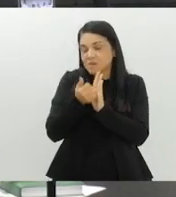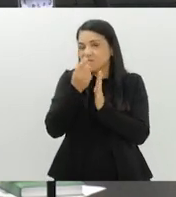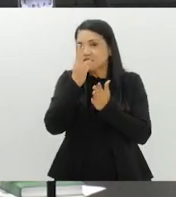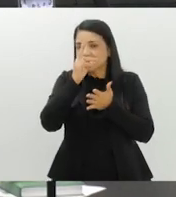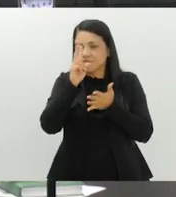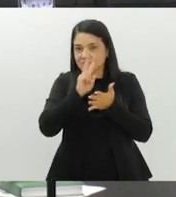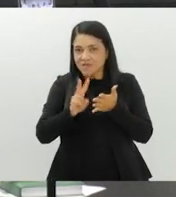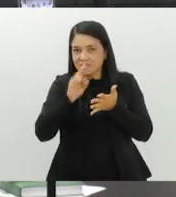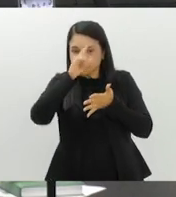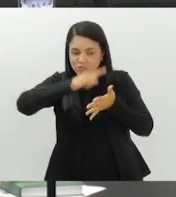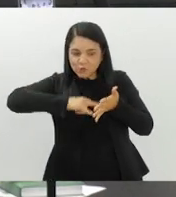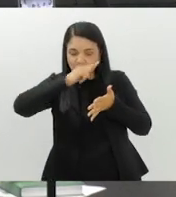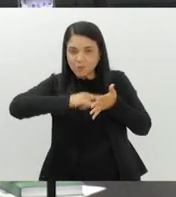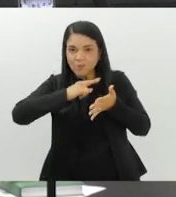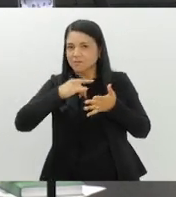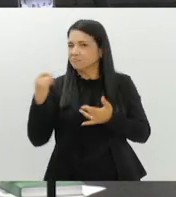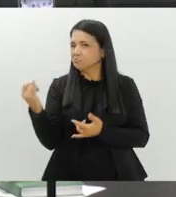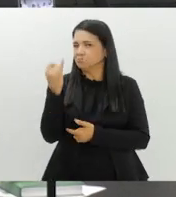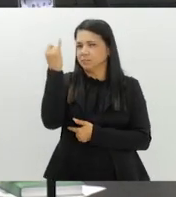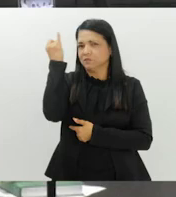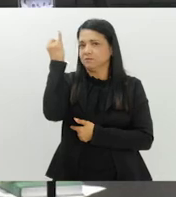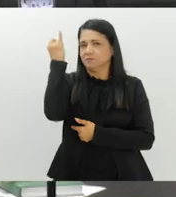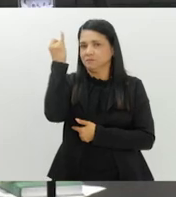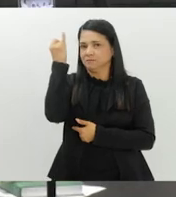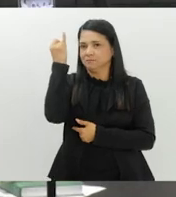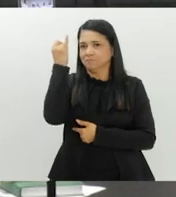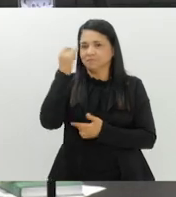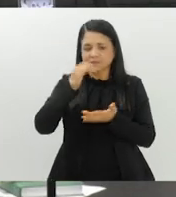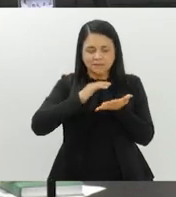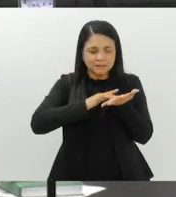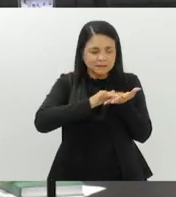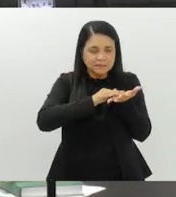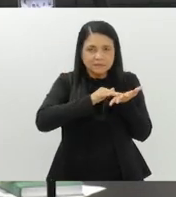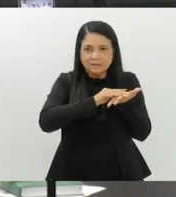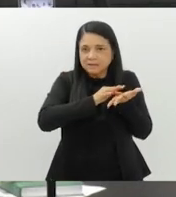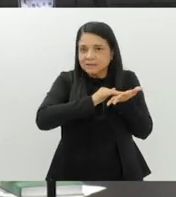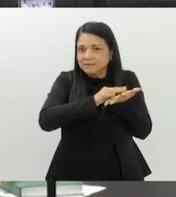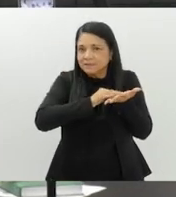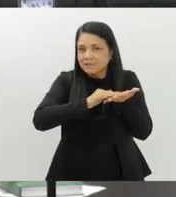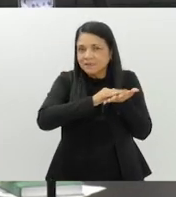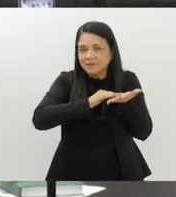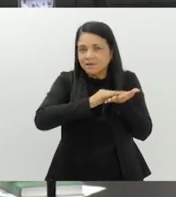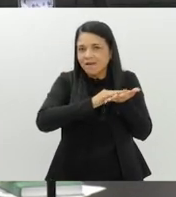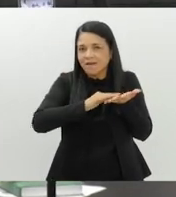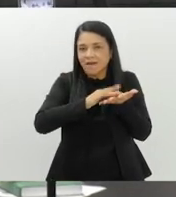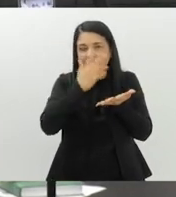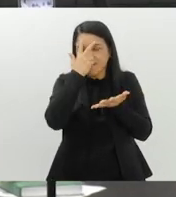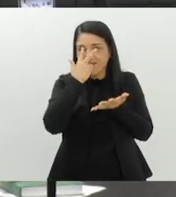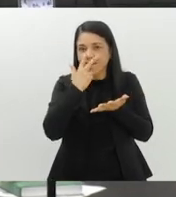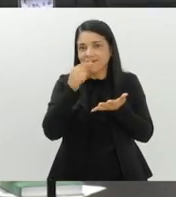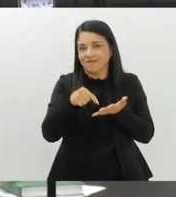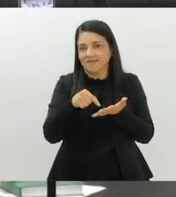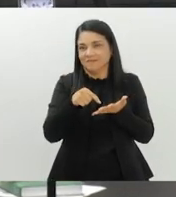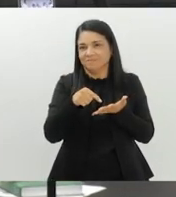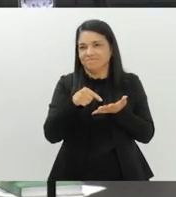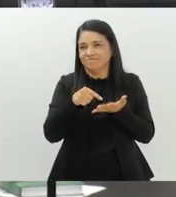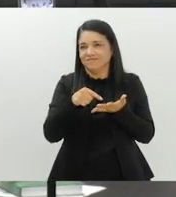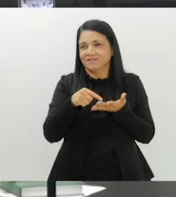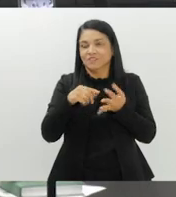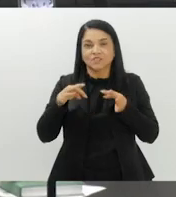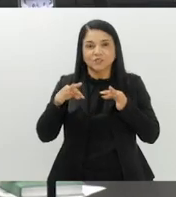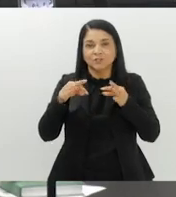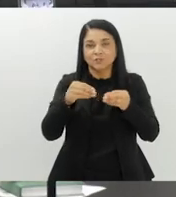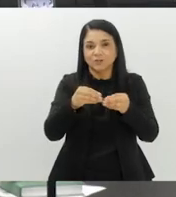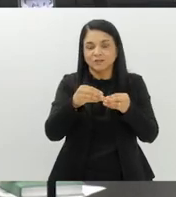dessa magnitude é transcrita em braille, num momento que se funde tantas